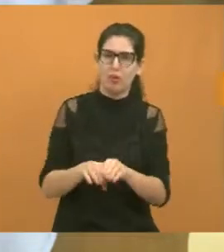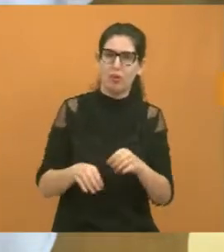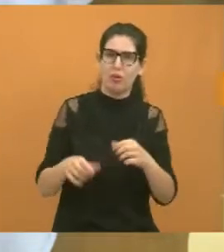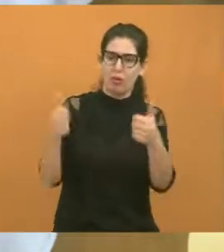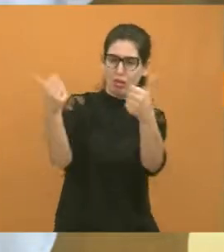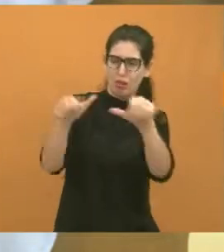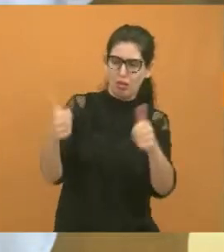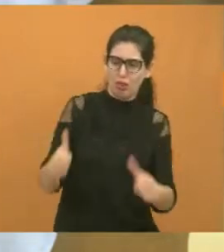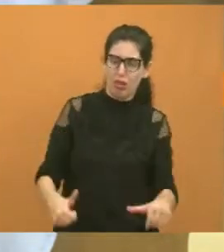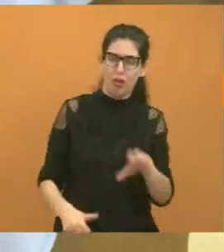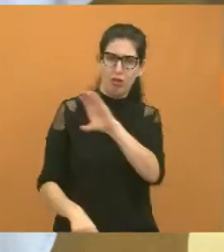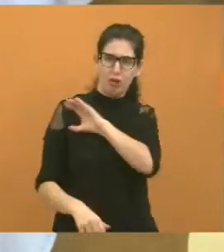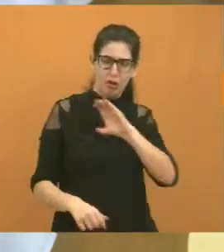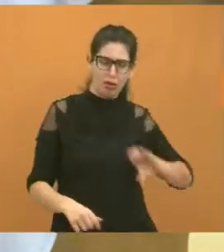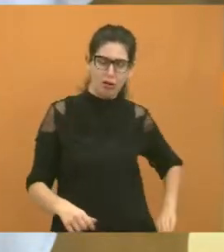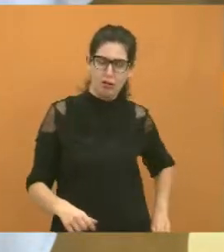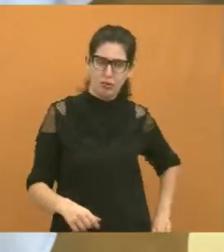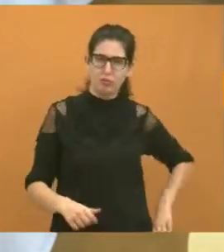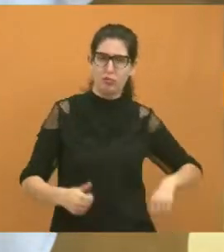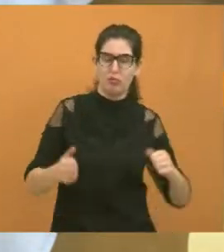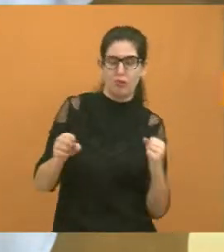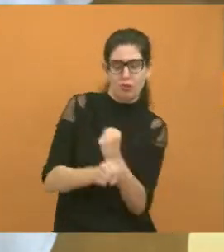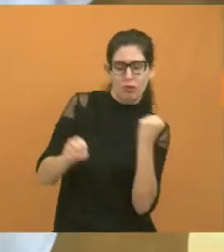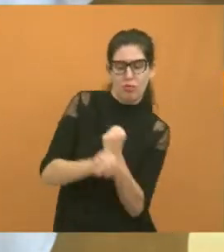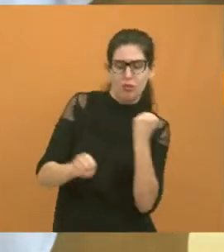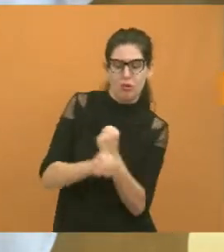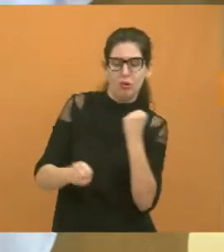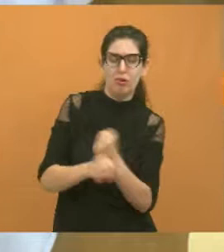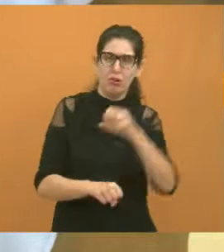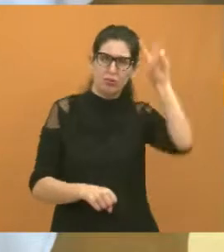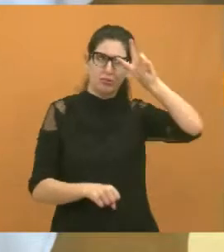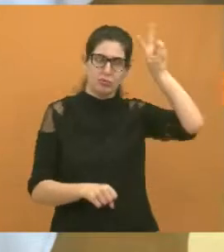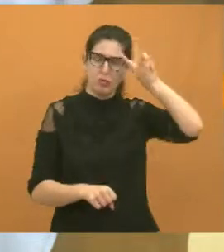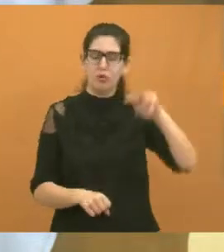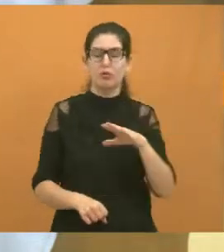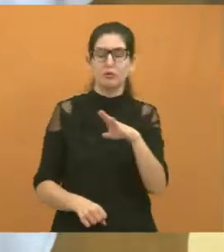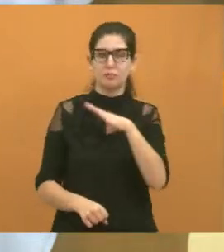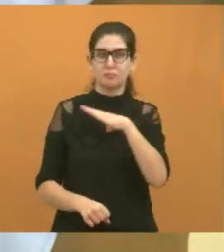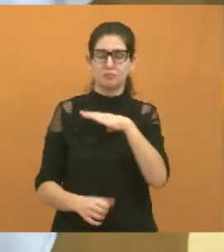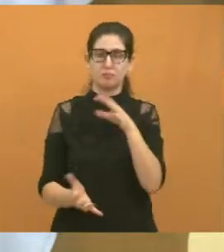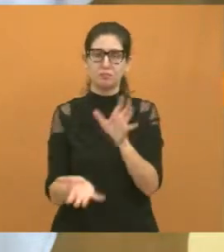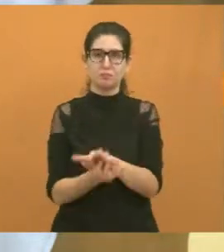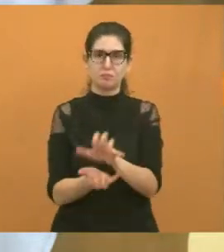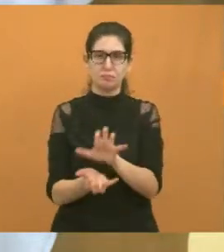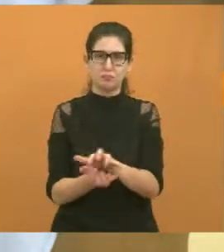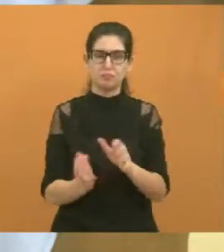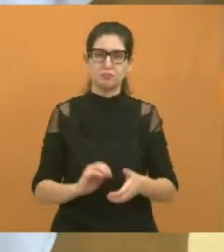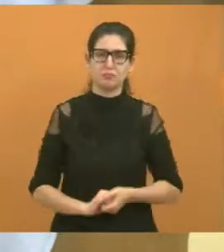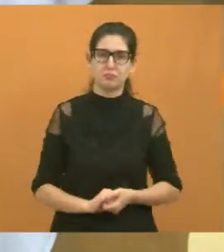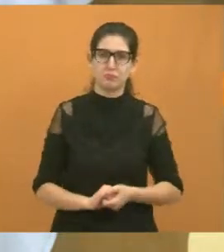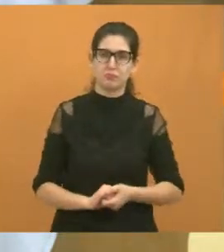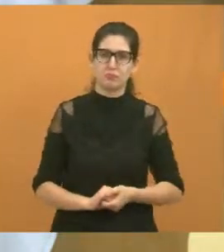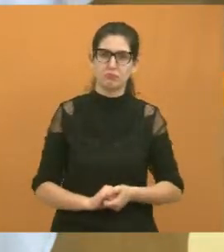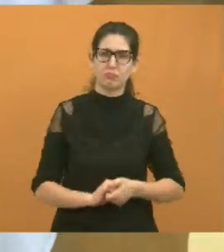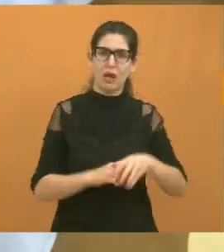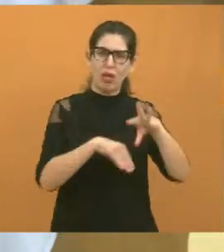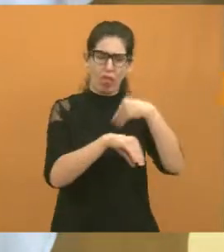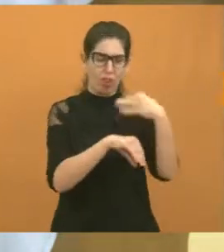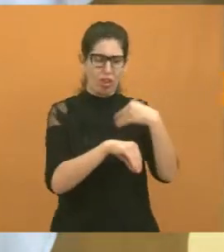aquele monumento fosse construído. Então aquilo ali faz parte da história da nossa cidade. E acabei de receber uma